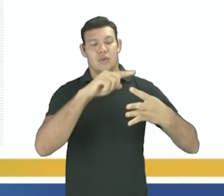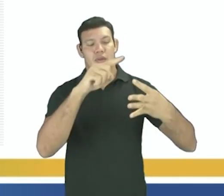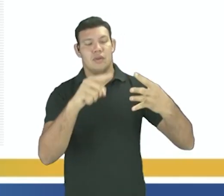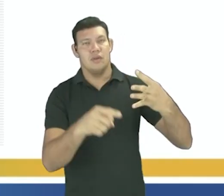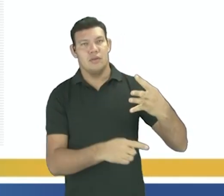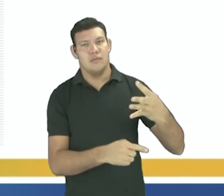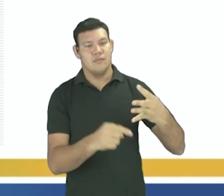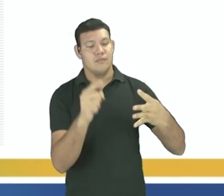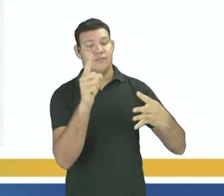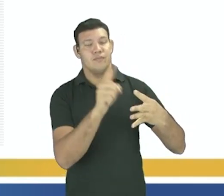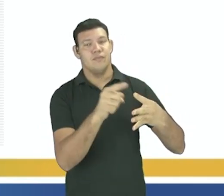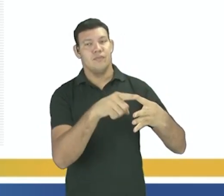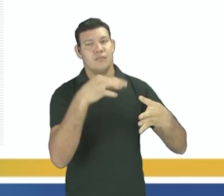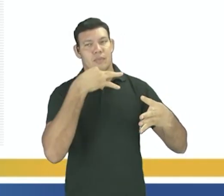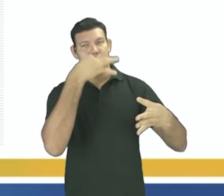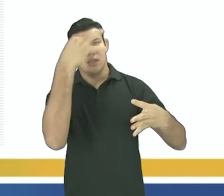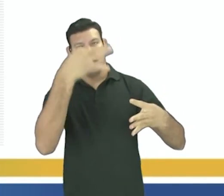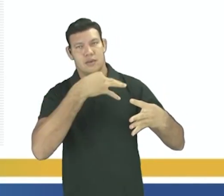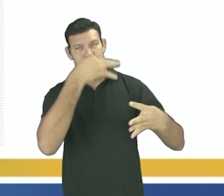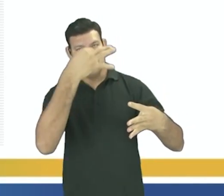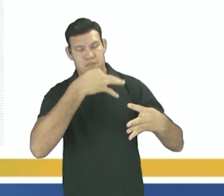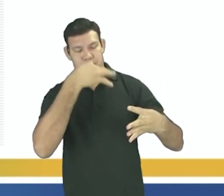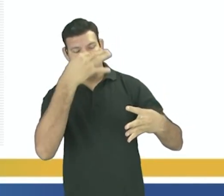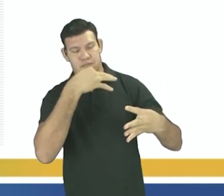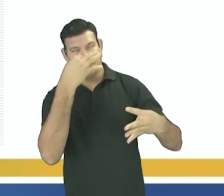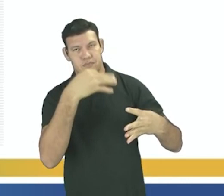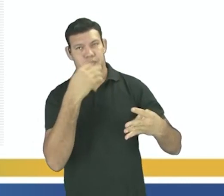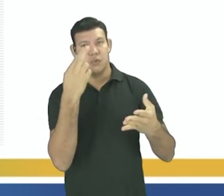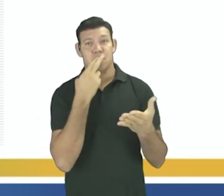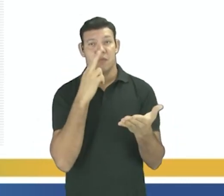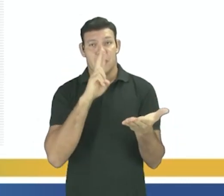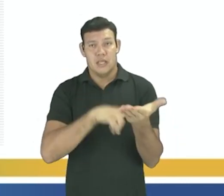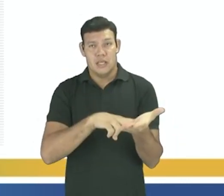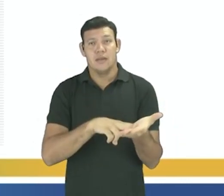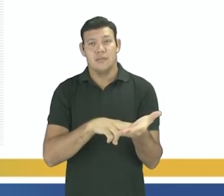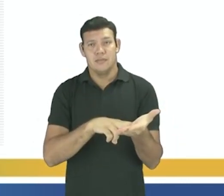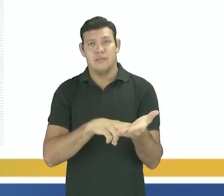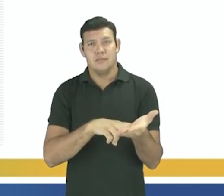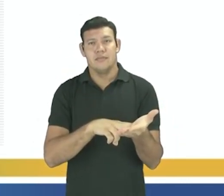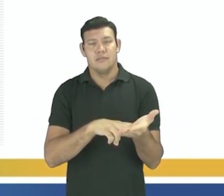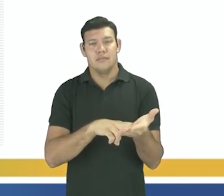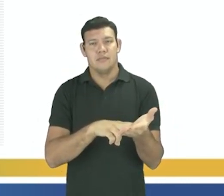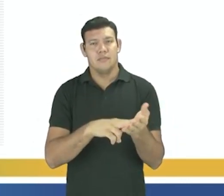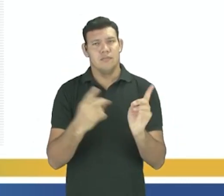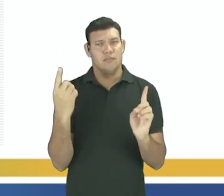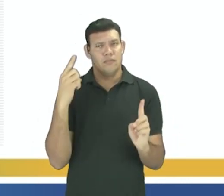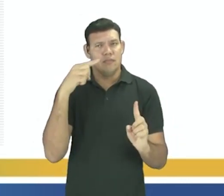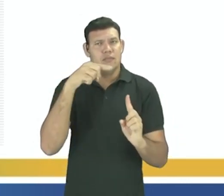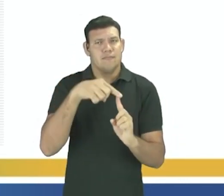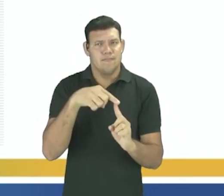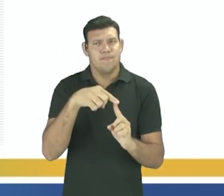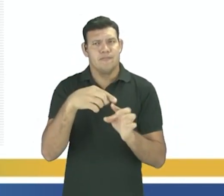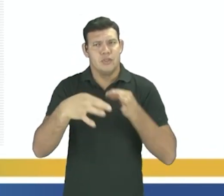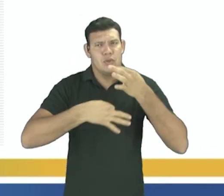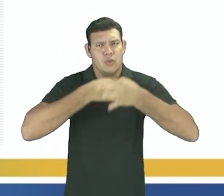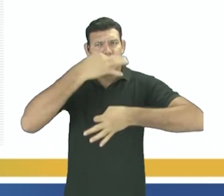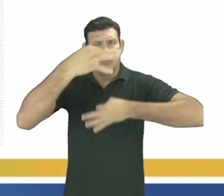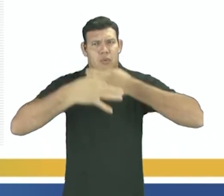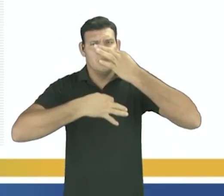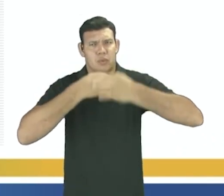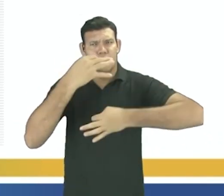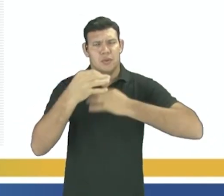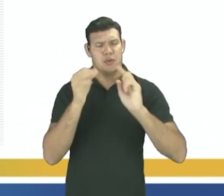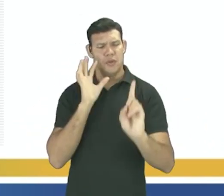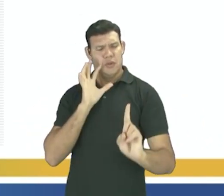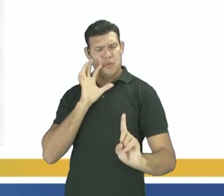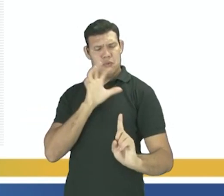a argumentativa, a carta argumentativa, que procura por meio, obviamente, de argumentos,